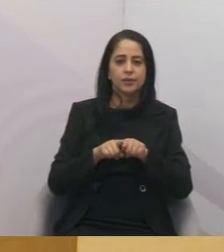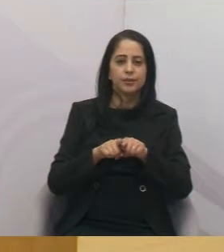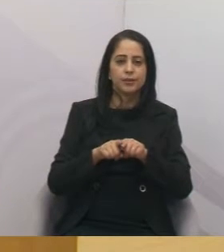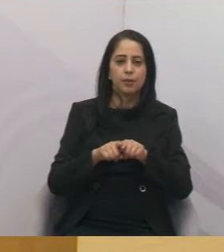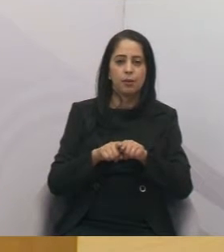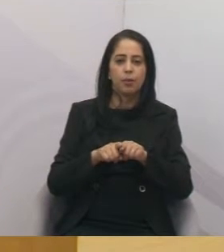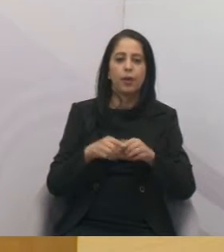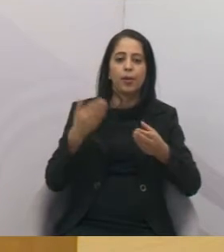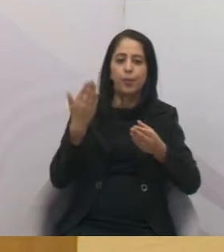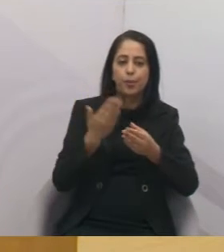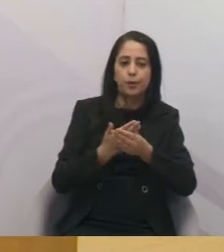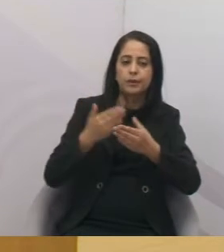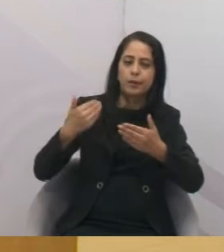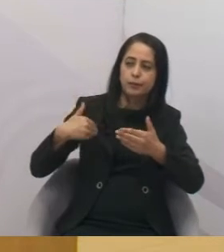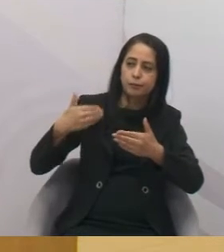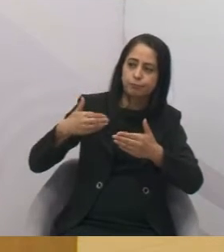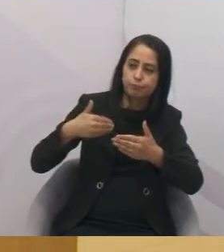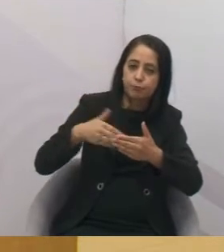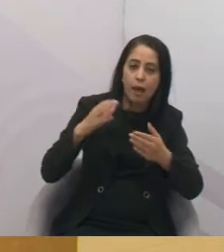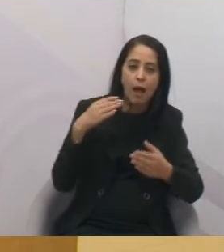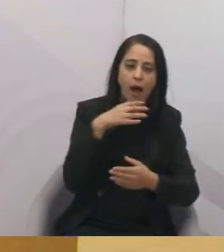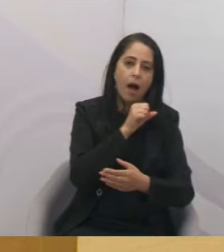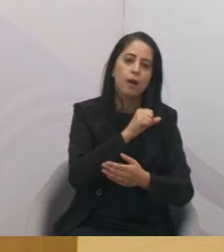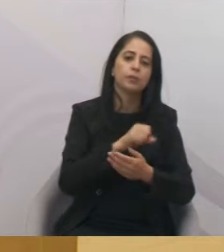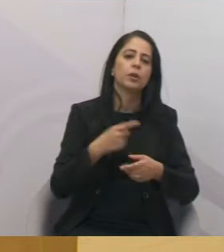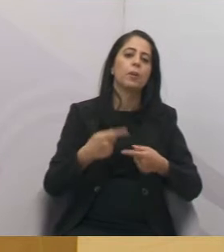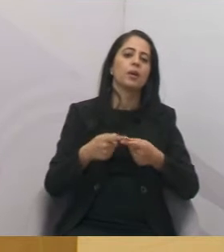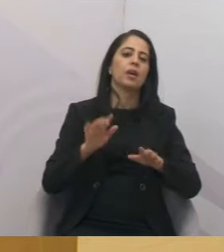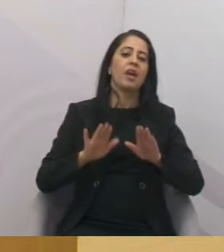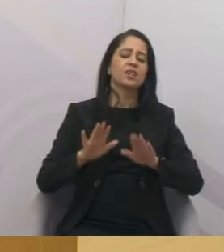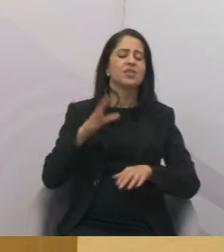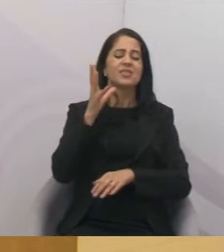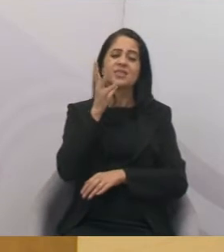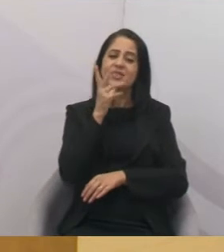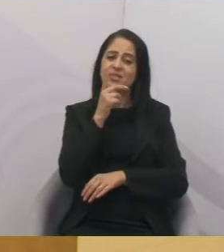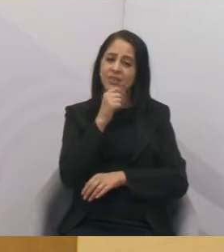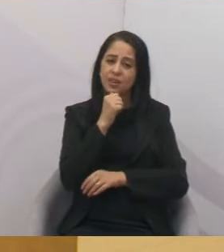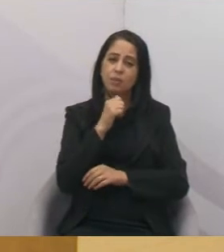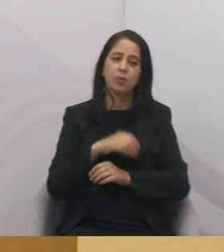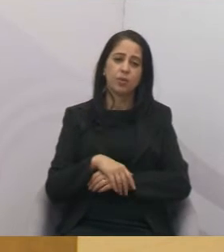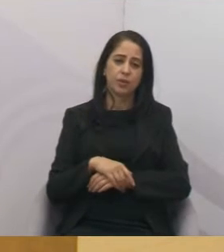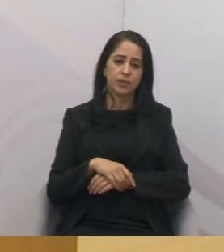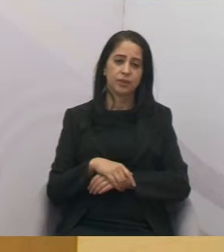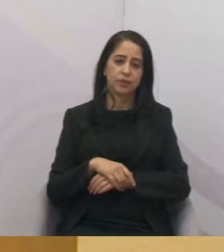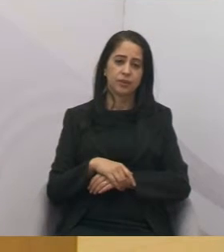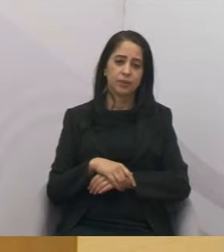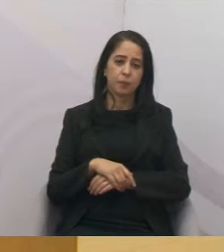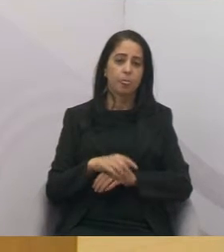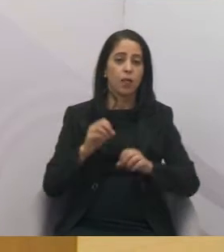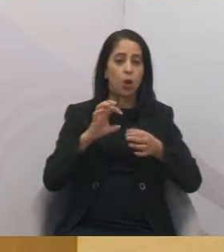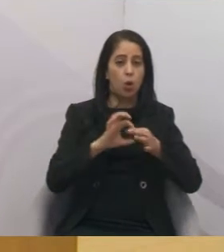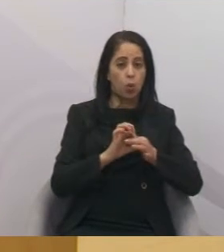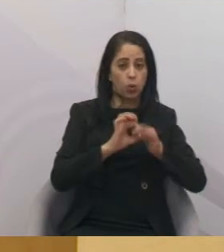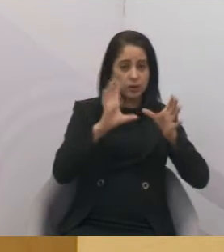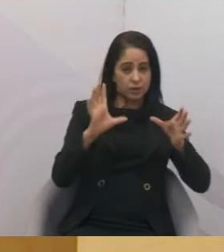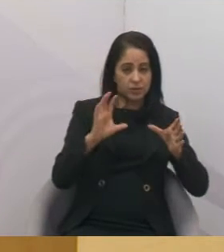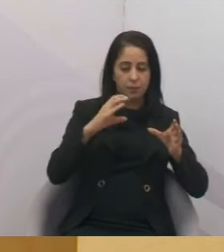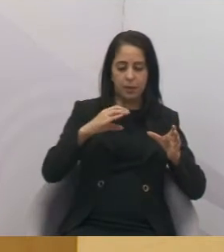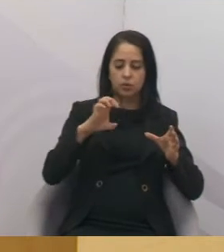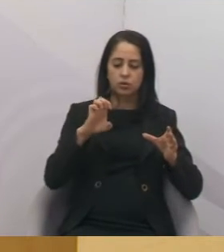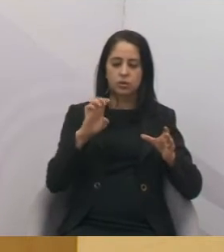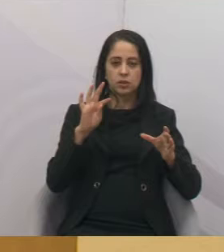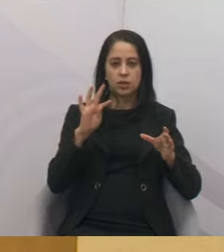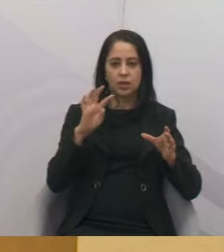esse processo de licenciamento, que muitas vezes é demorado. Já visto que o licenciamento que a CETESB